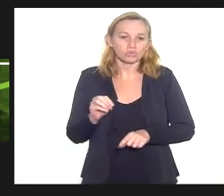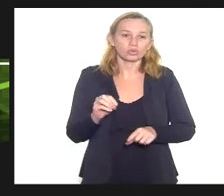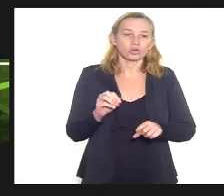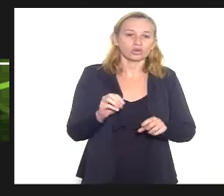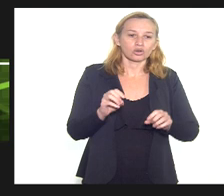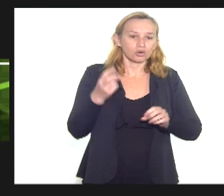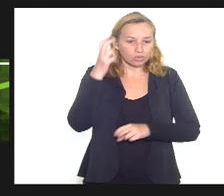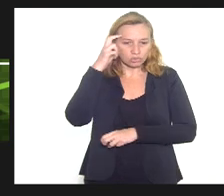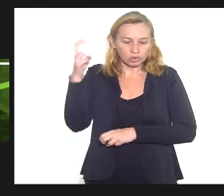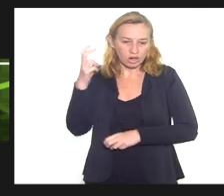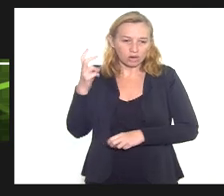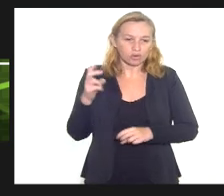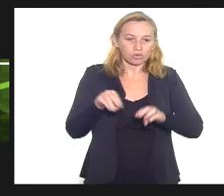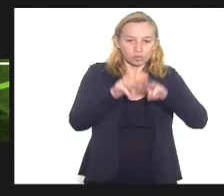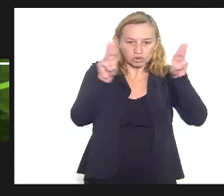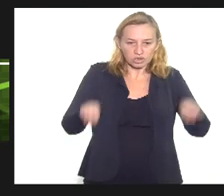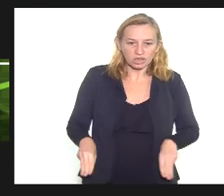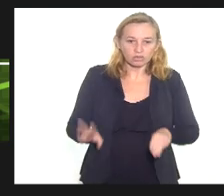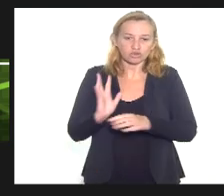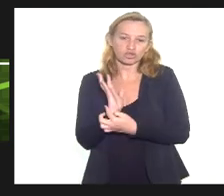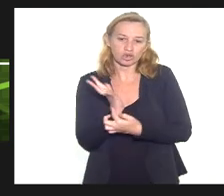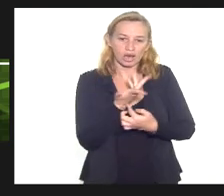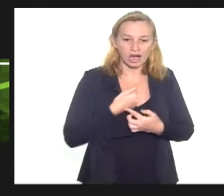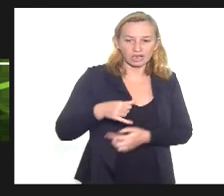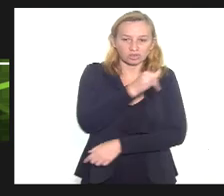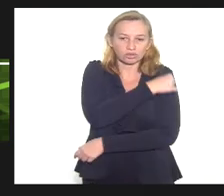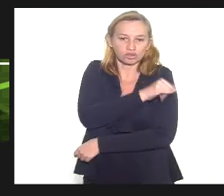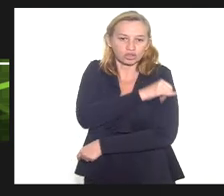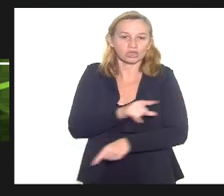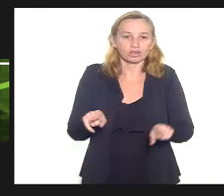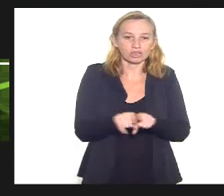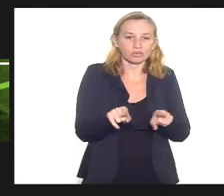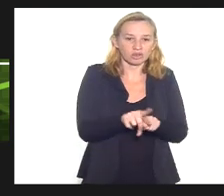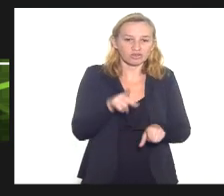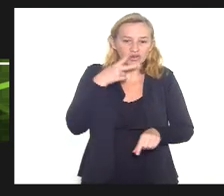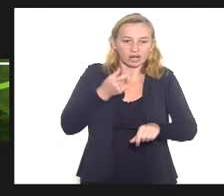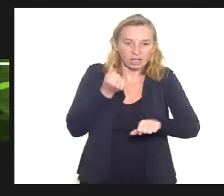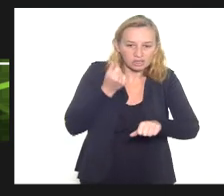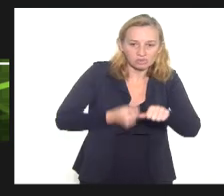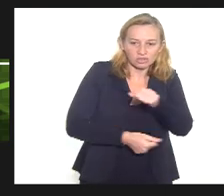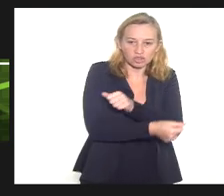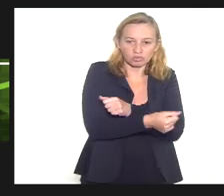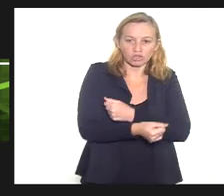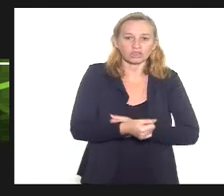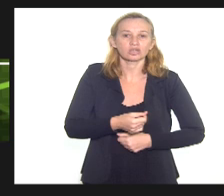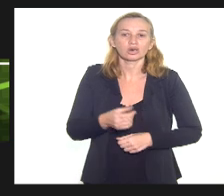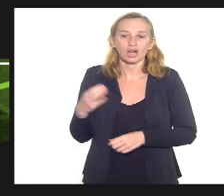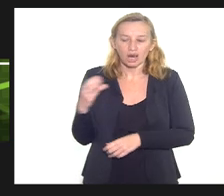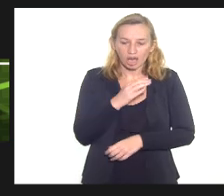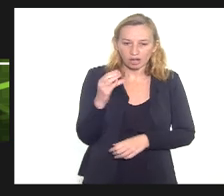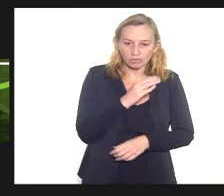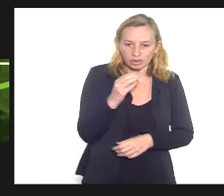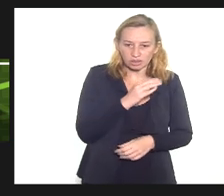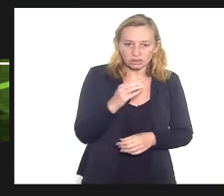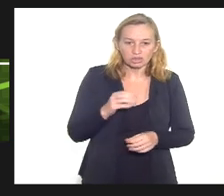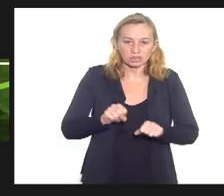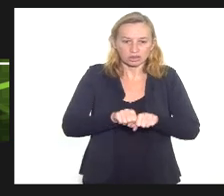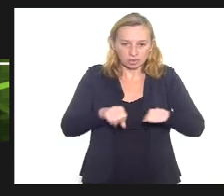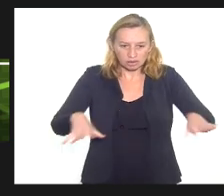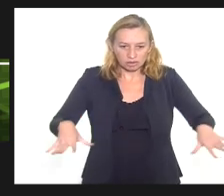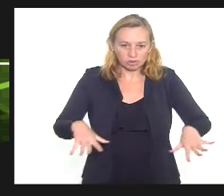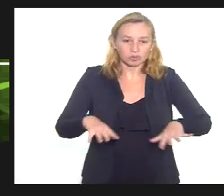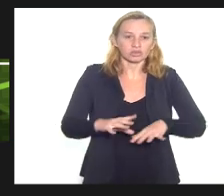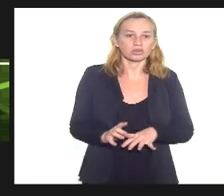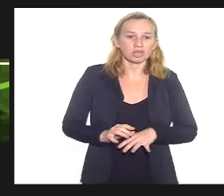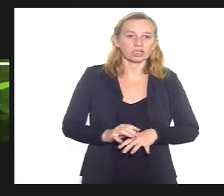Janeiro. Além disso, vale ressaltar nossos investimentos em medidas emergenciais ao longo desta pandemia,